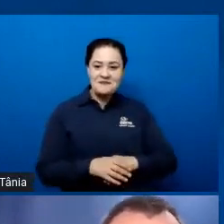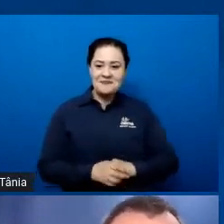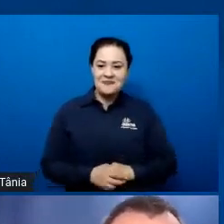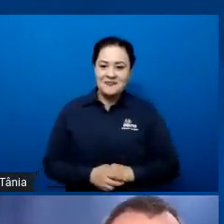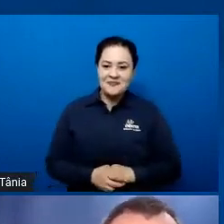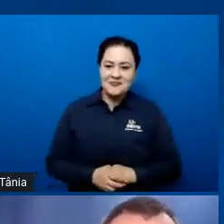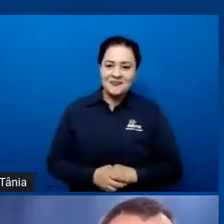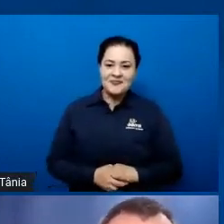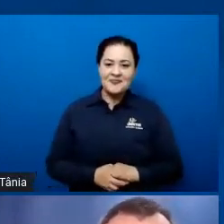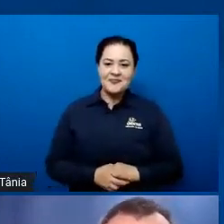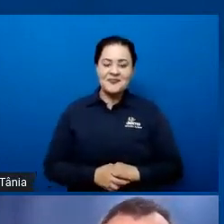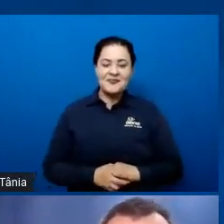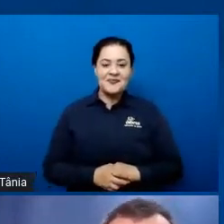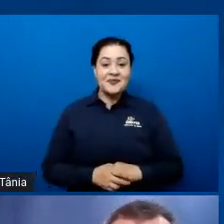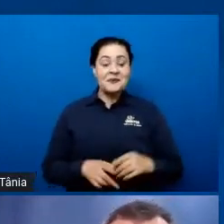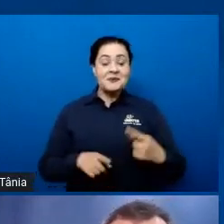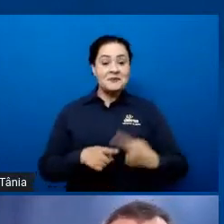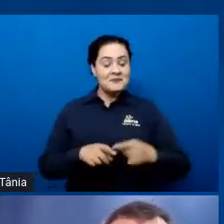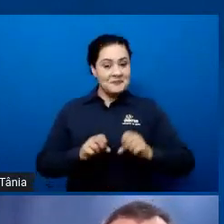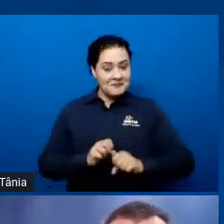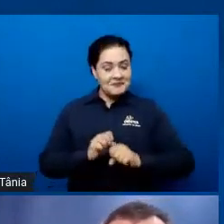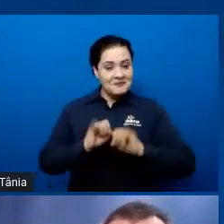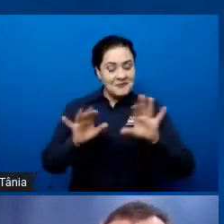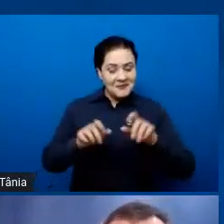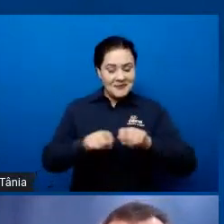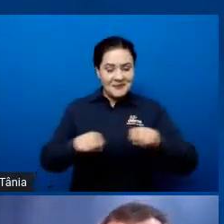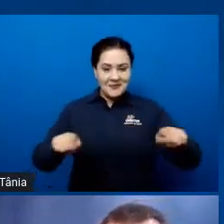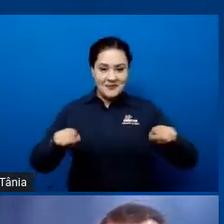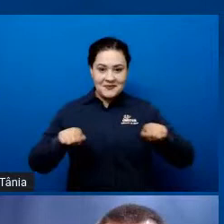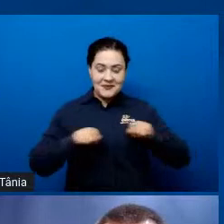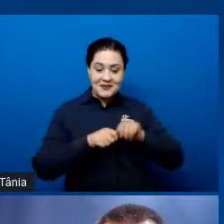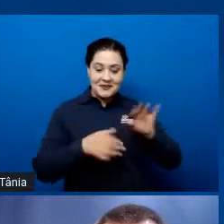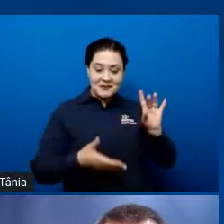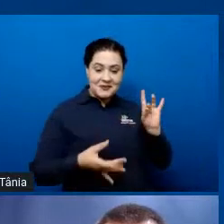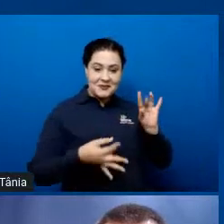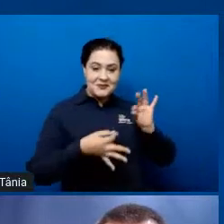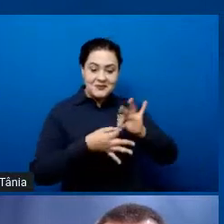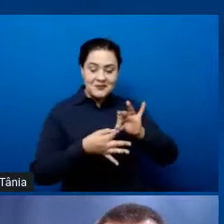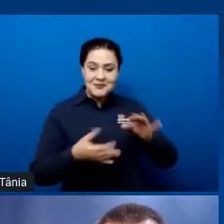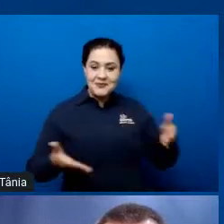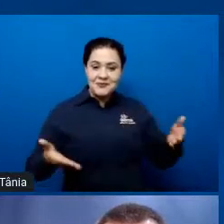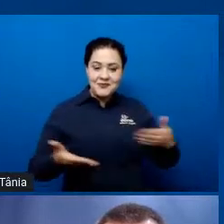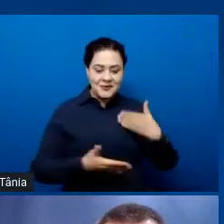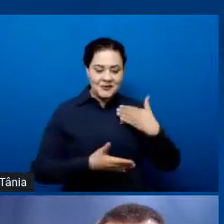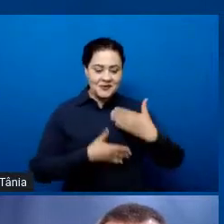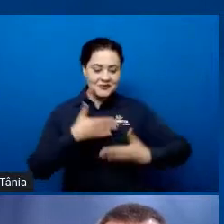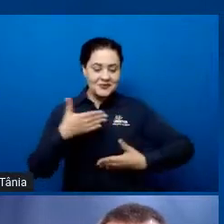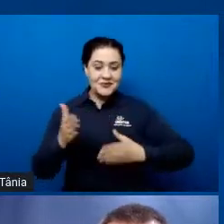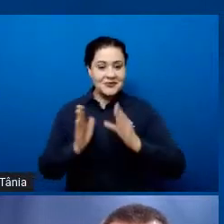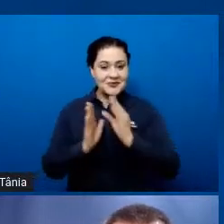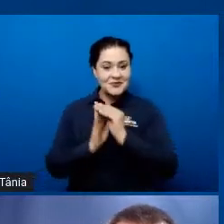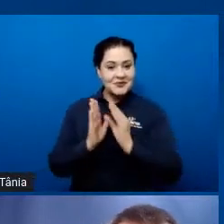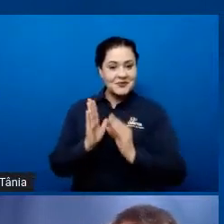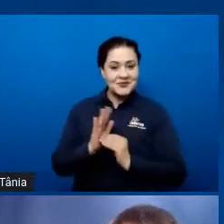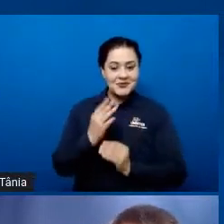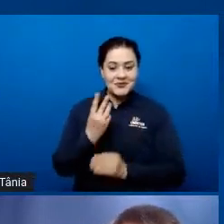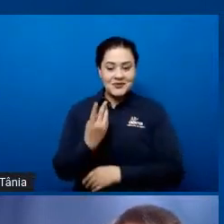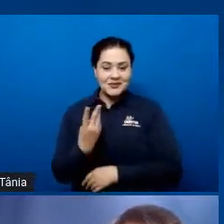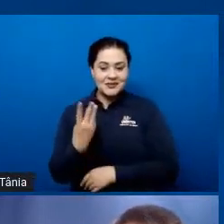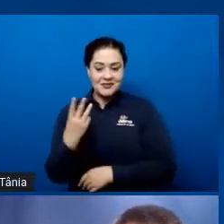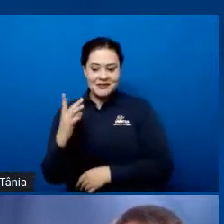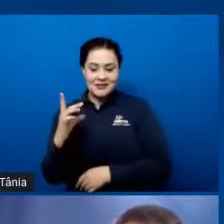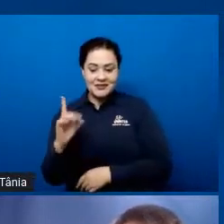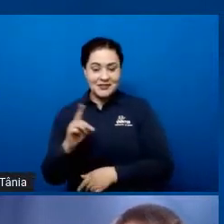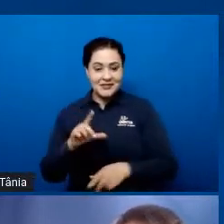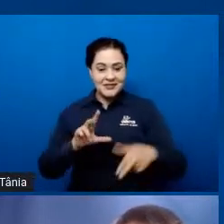Então, claro que uma área específica hoje na área de desenvolvimento de conteúdo 3D e animação, né, para se